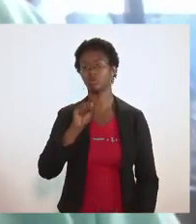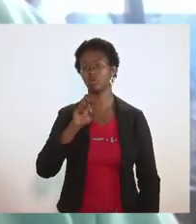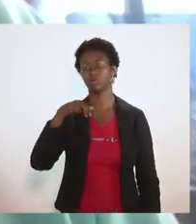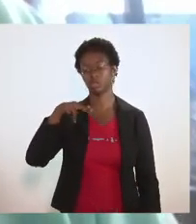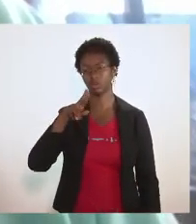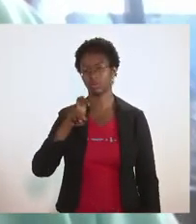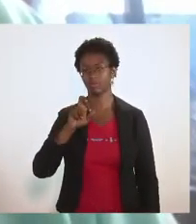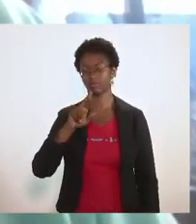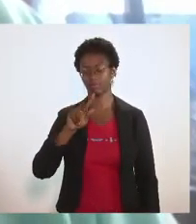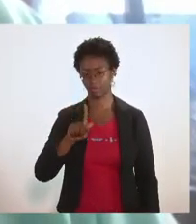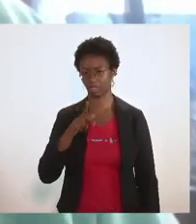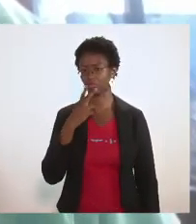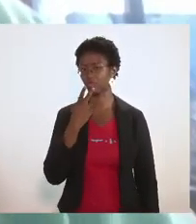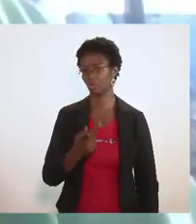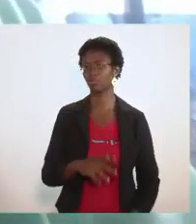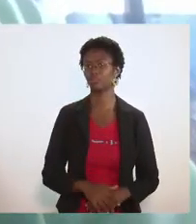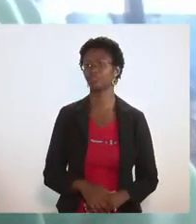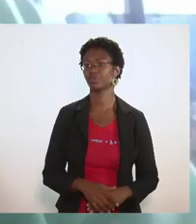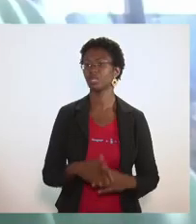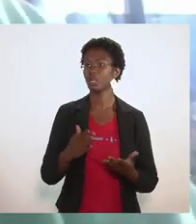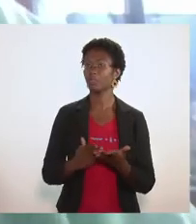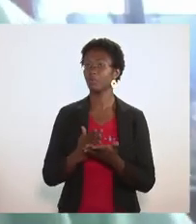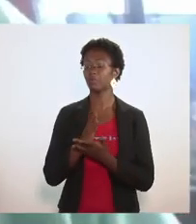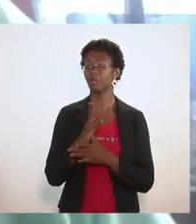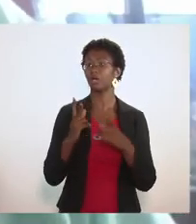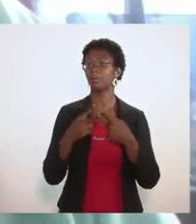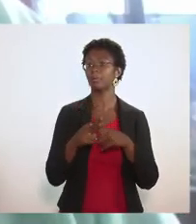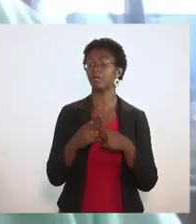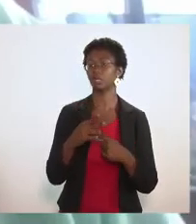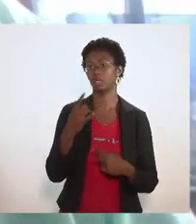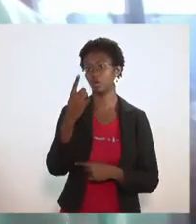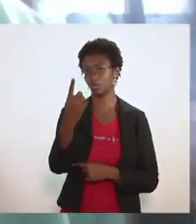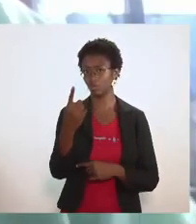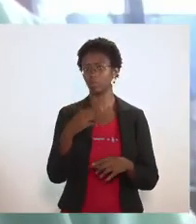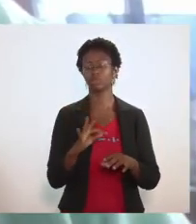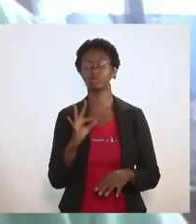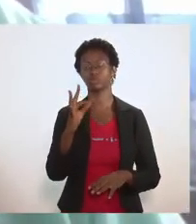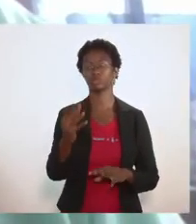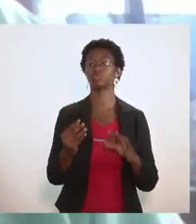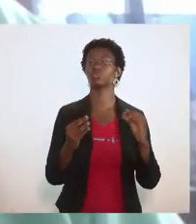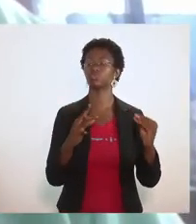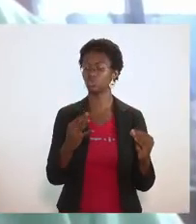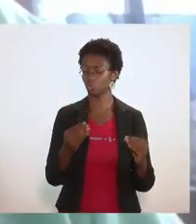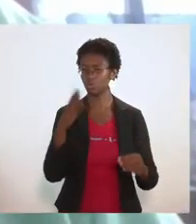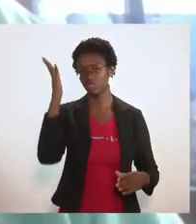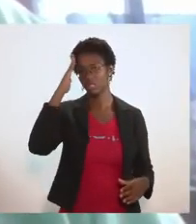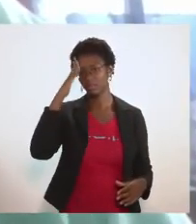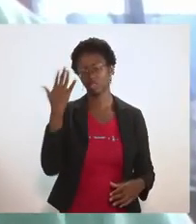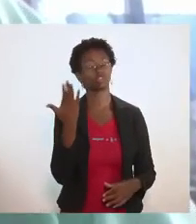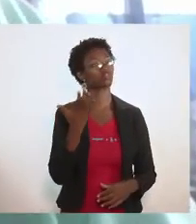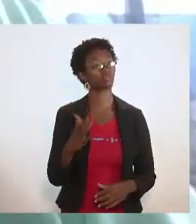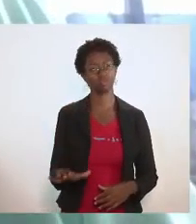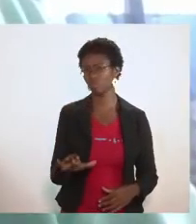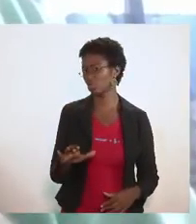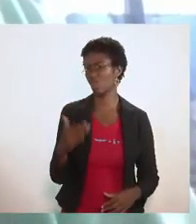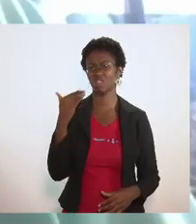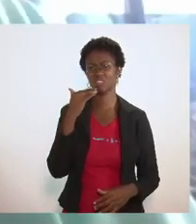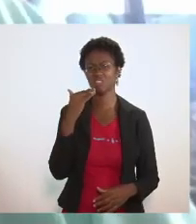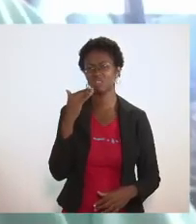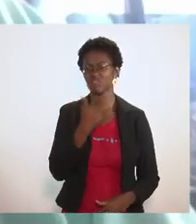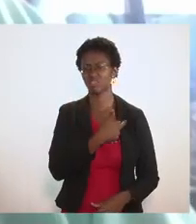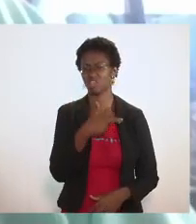Excelência sabe que eu sou um conciliador nato. Então, Vou propor a seguinte fórmula, também